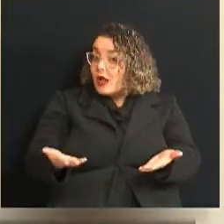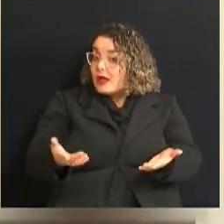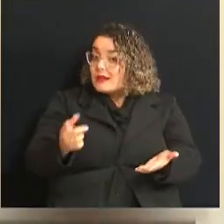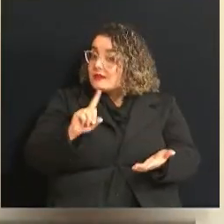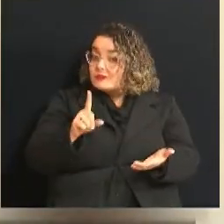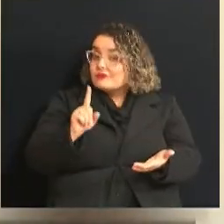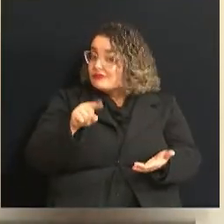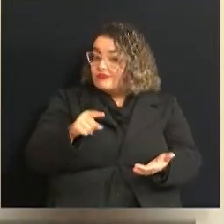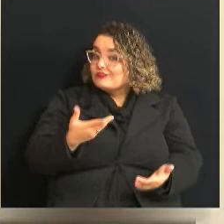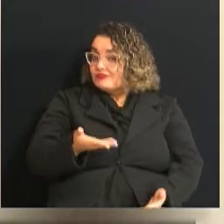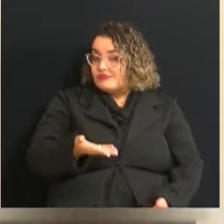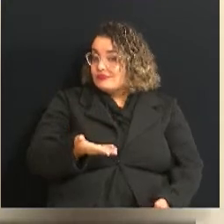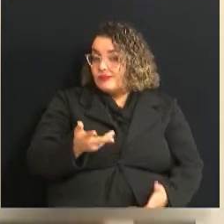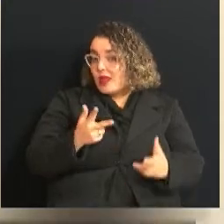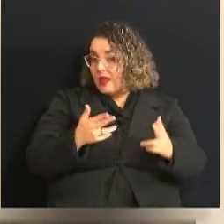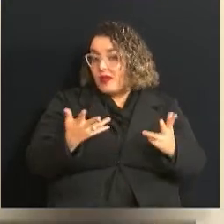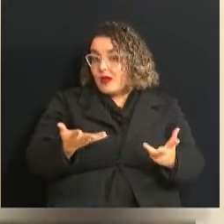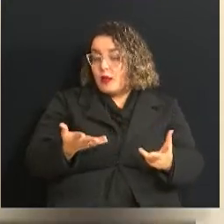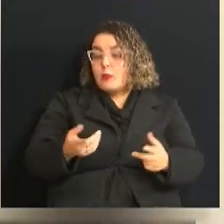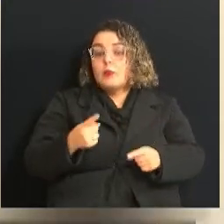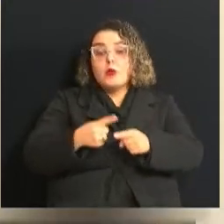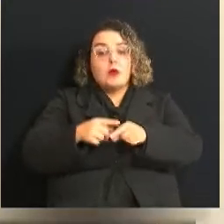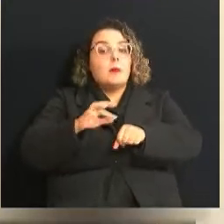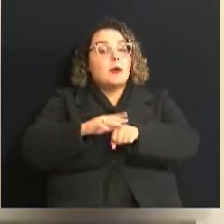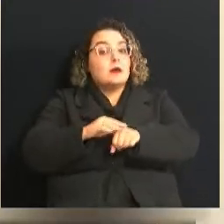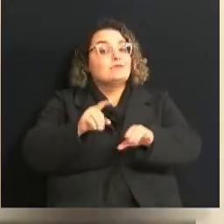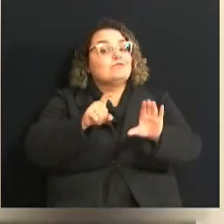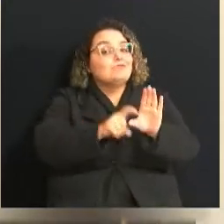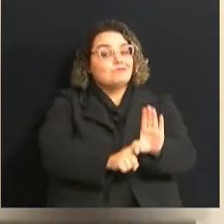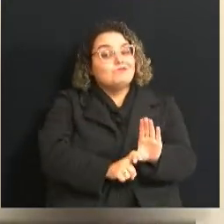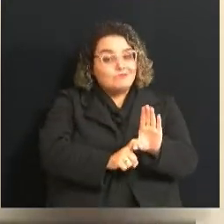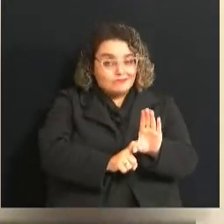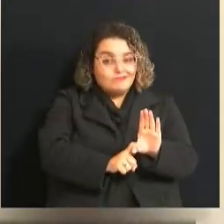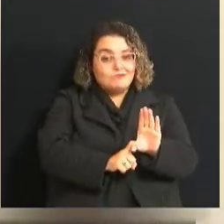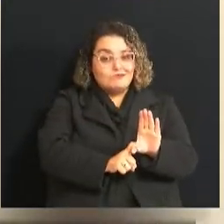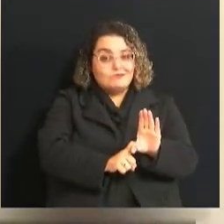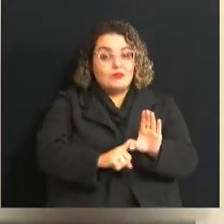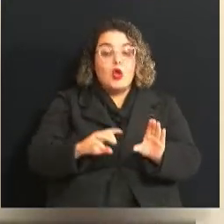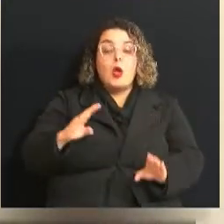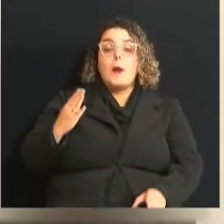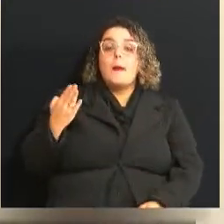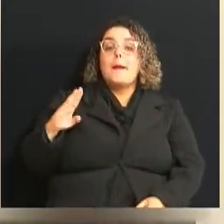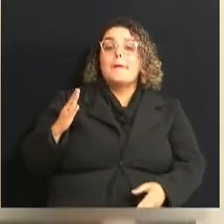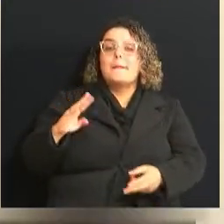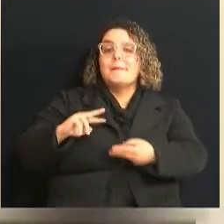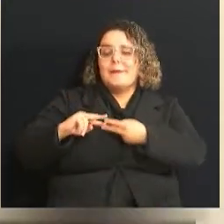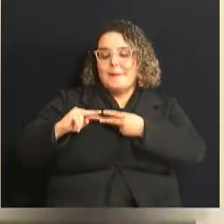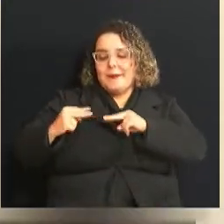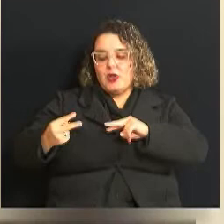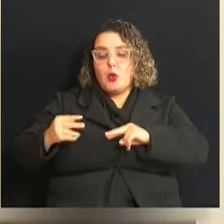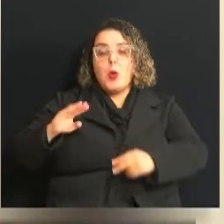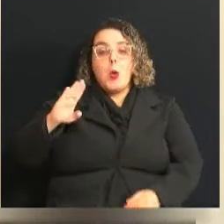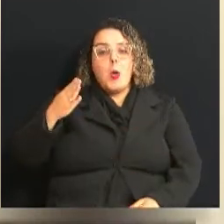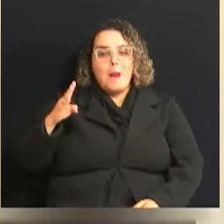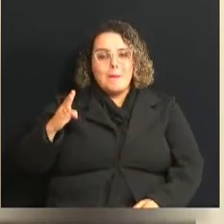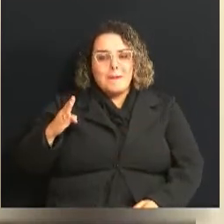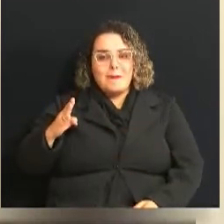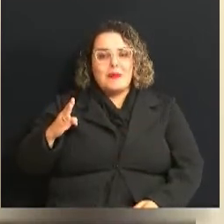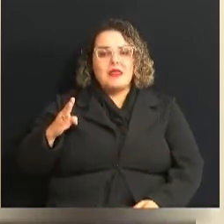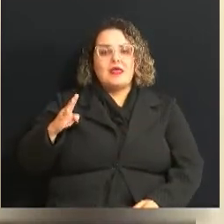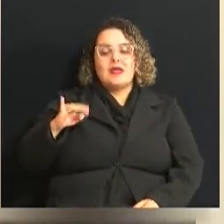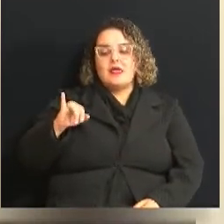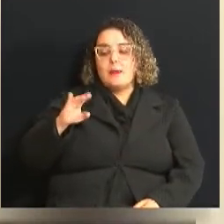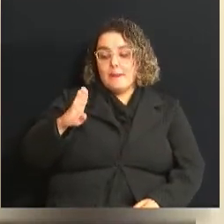assim. Porque é uma doença, a dependência é uma doença biológica, é biopsicossocial.